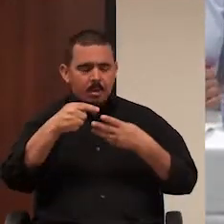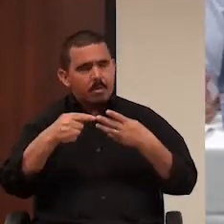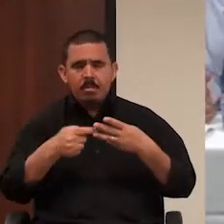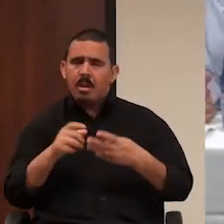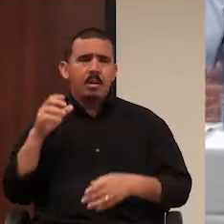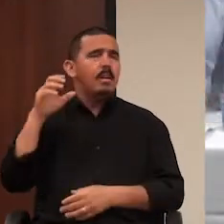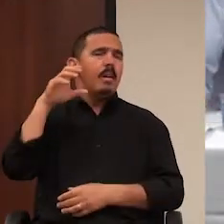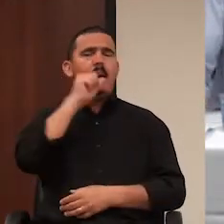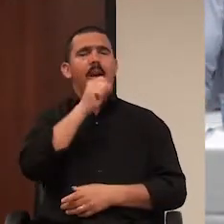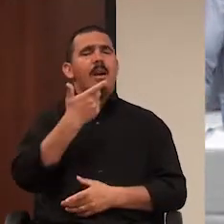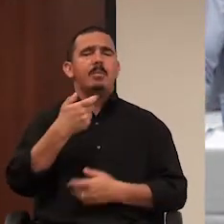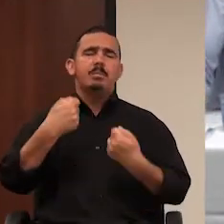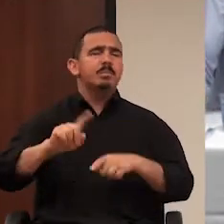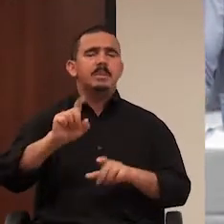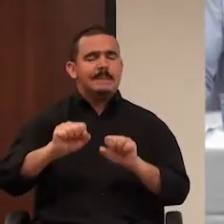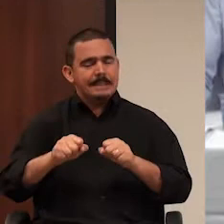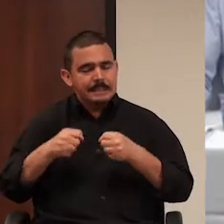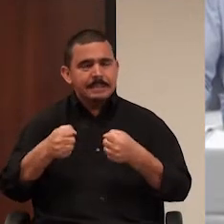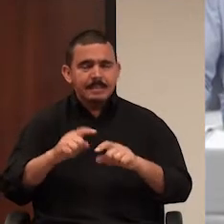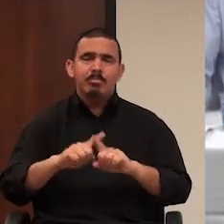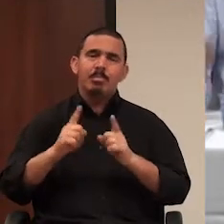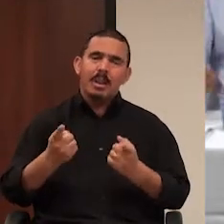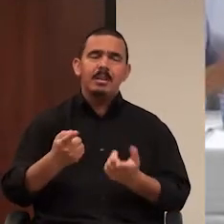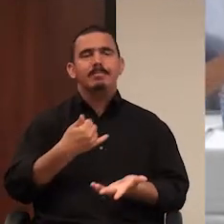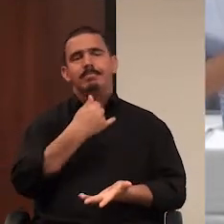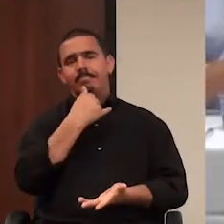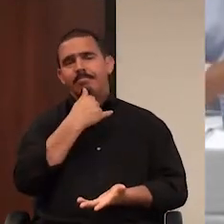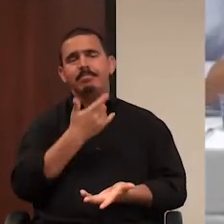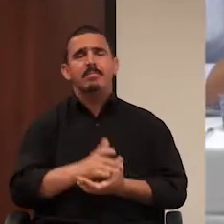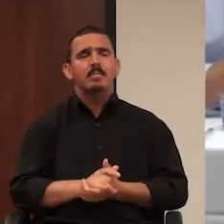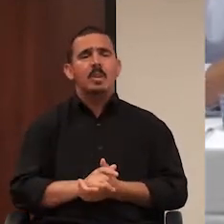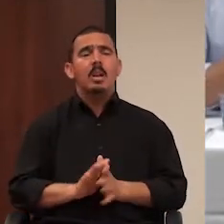esforço, o que é uma infelicidade, né? Então basta